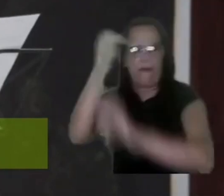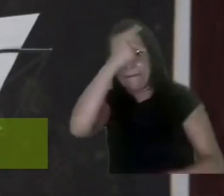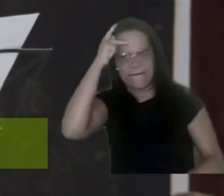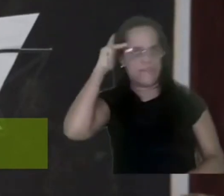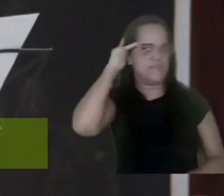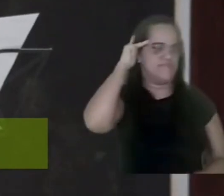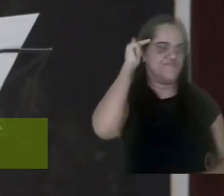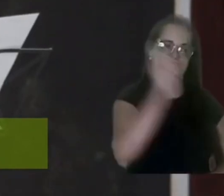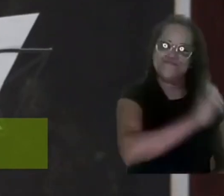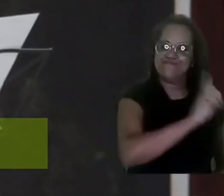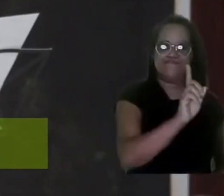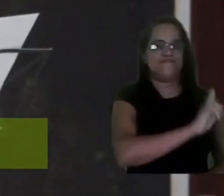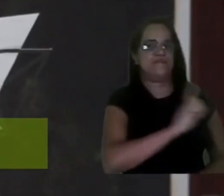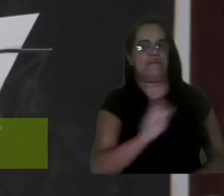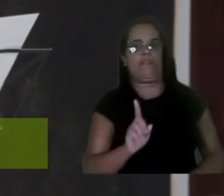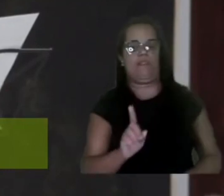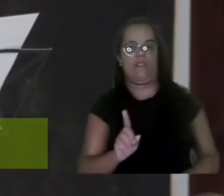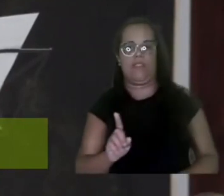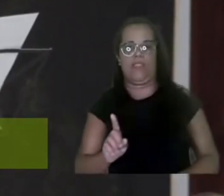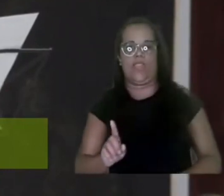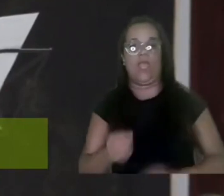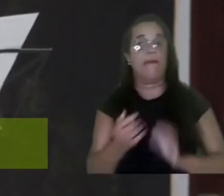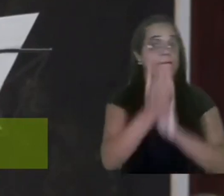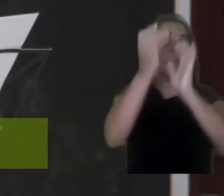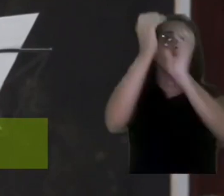cantar. A melodia vem